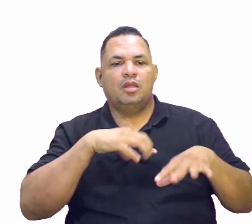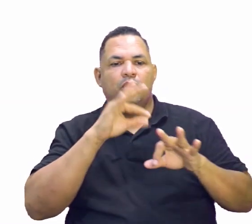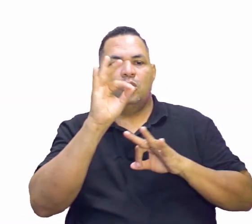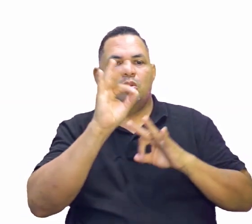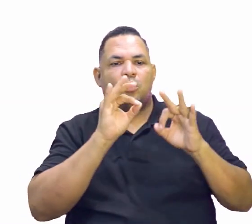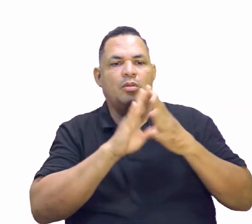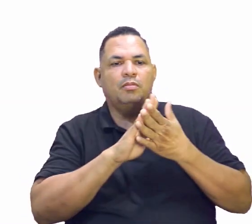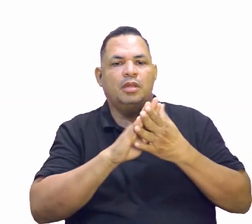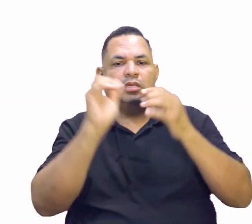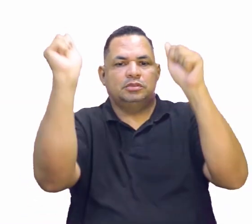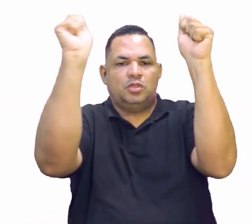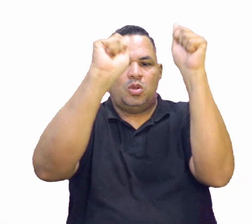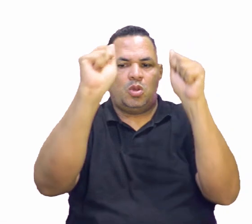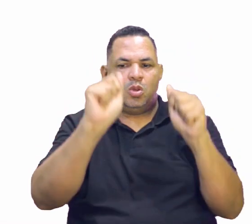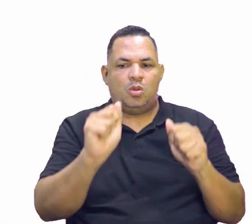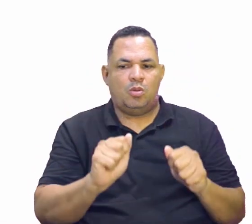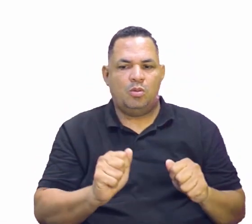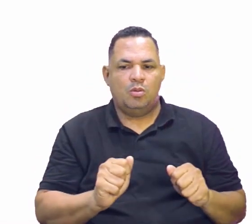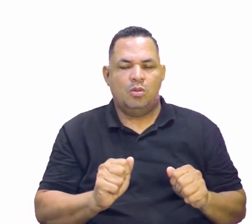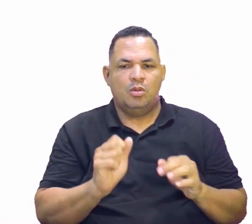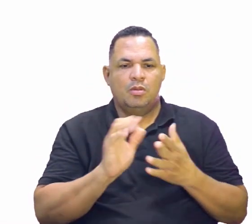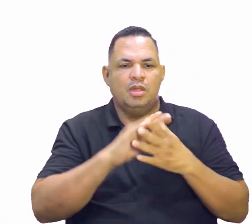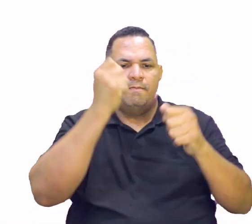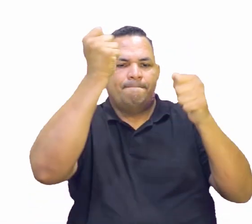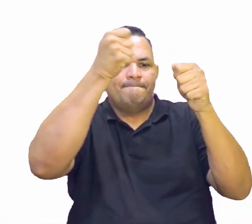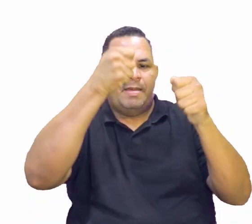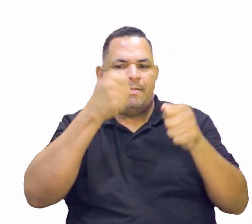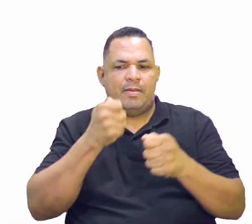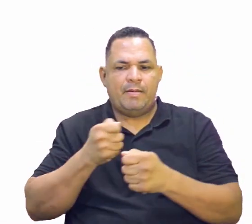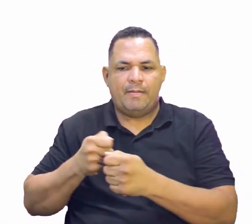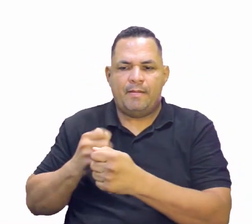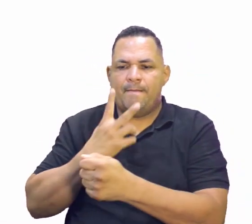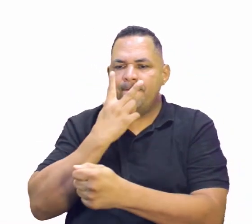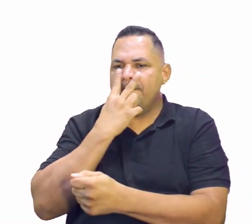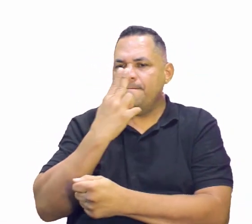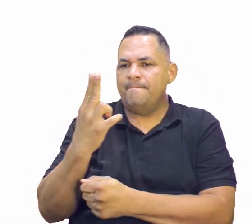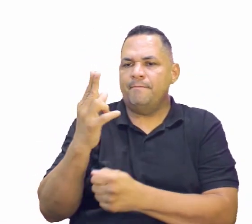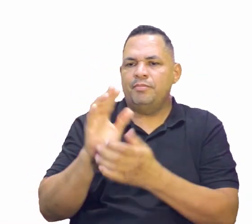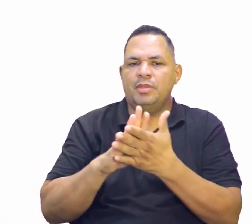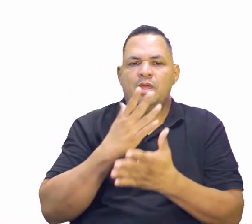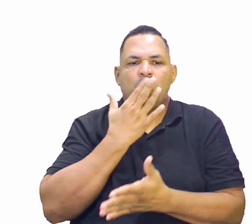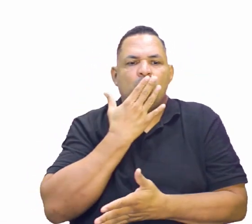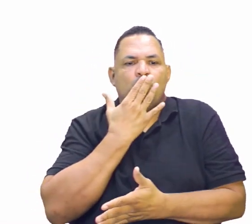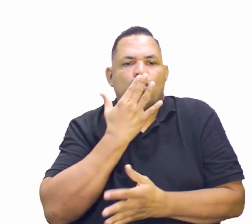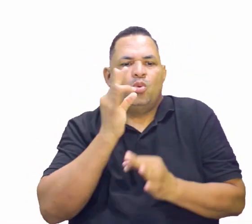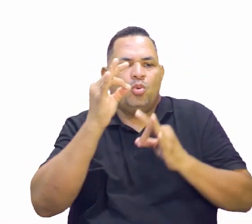de escultura, como se fossem talhados, com predomínio de cores com certa